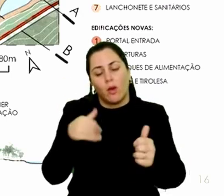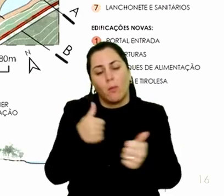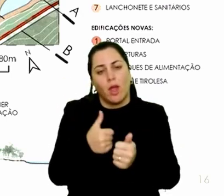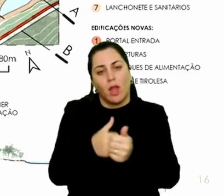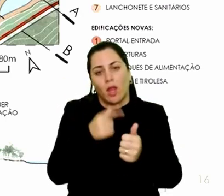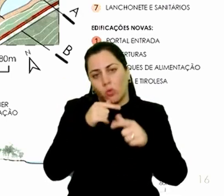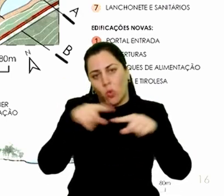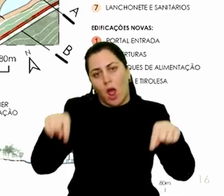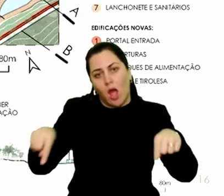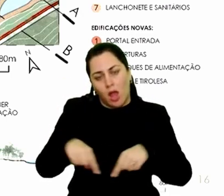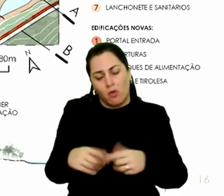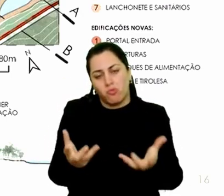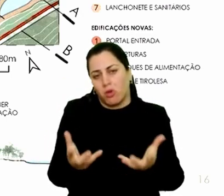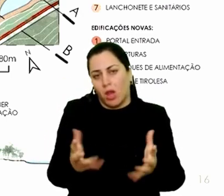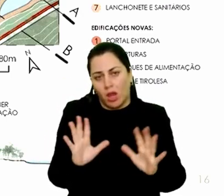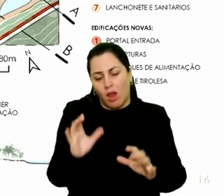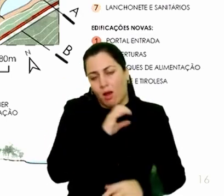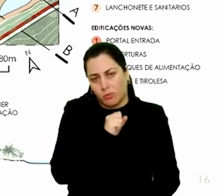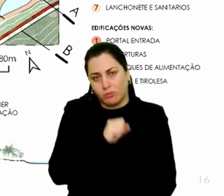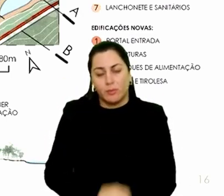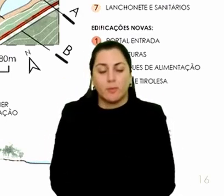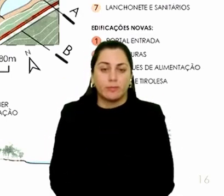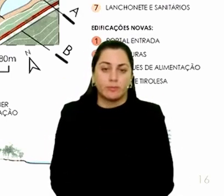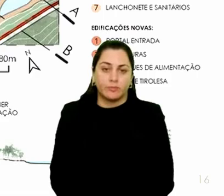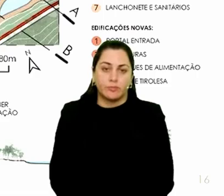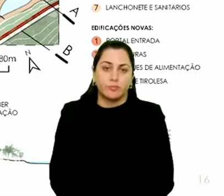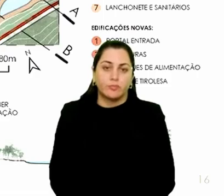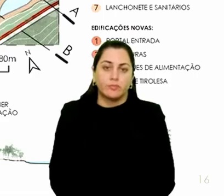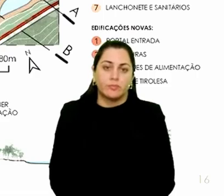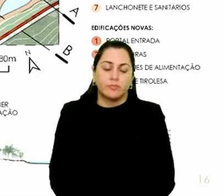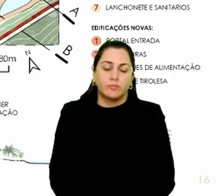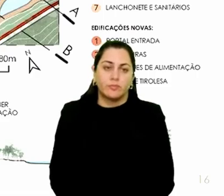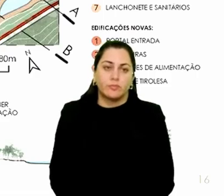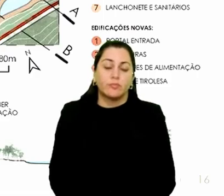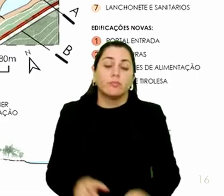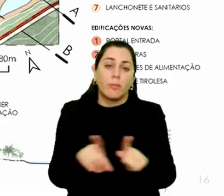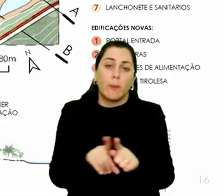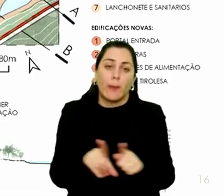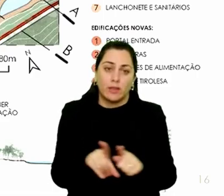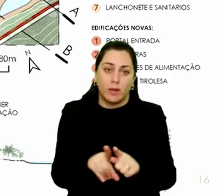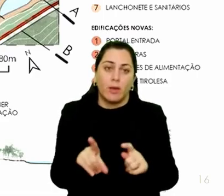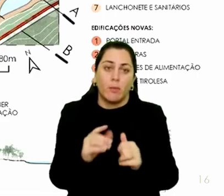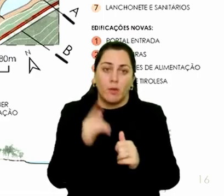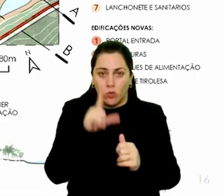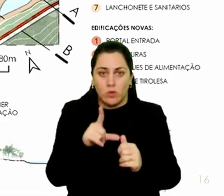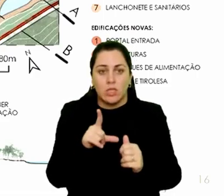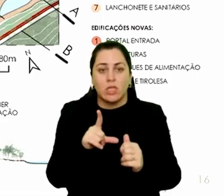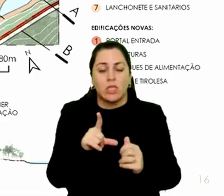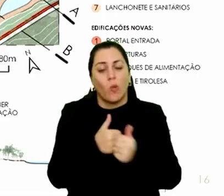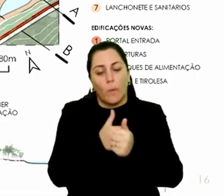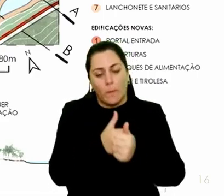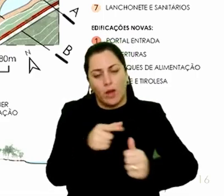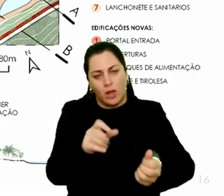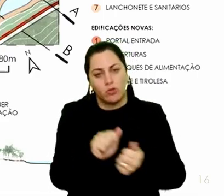e, enfim, quer fazer esse processo mais rápido, né? E, além disso, para acompanhar esse percurso